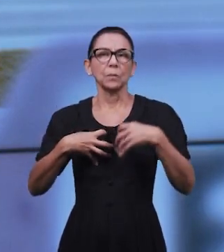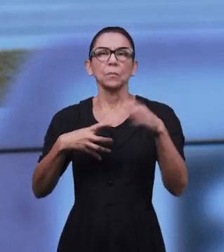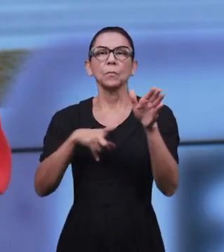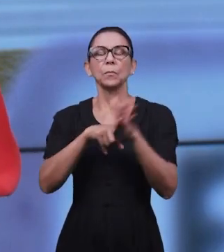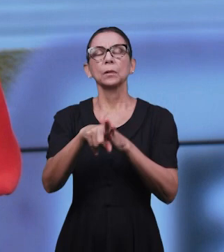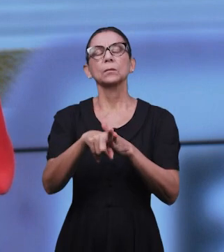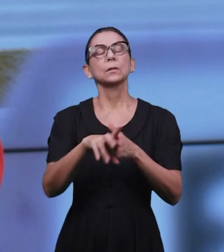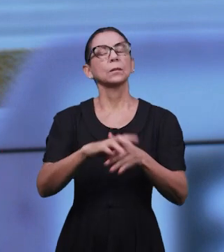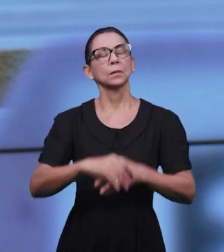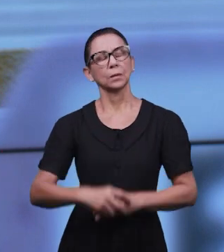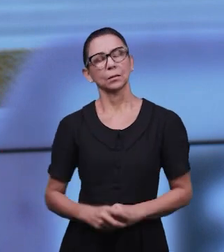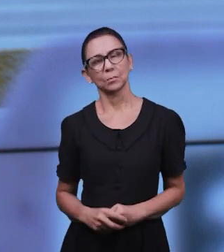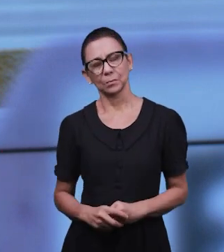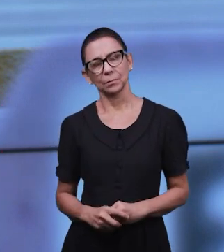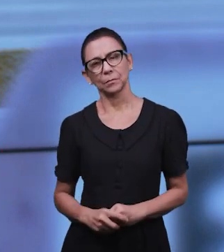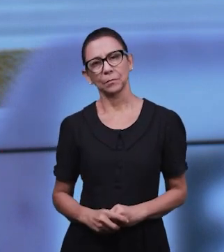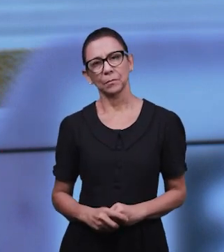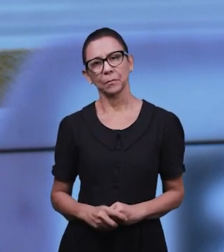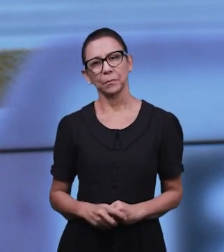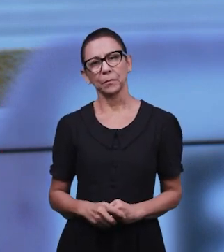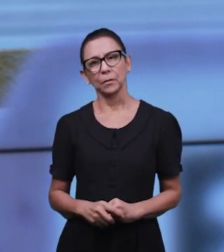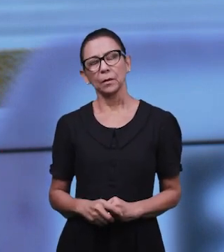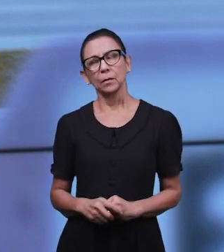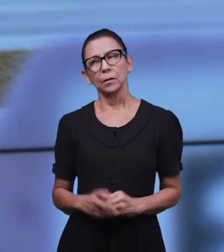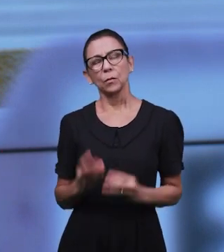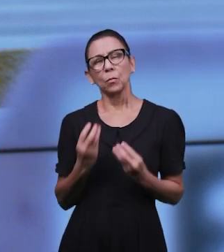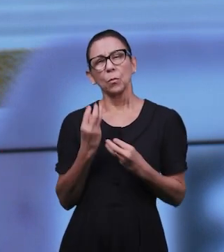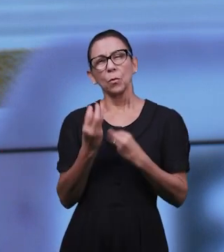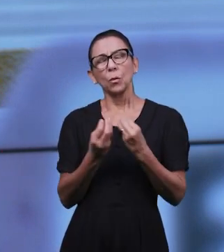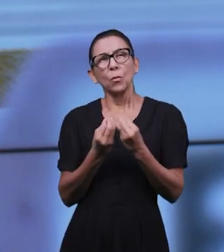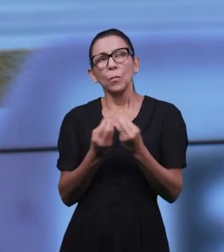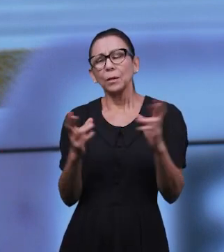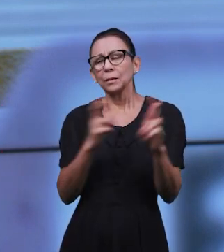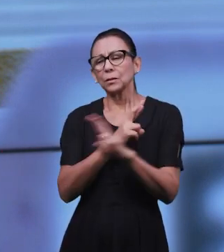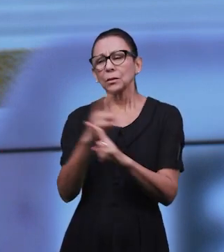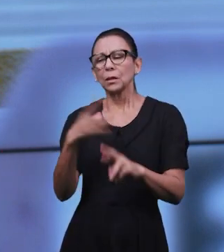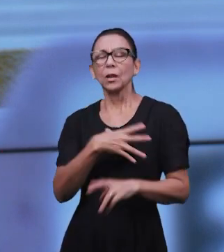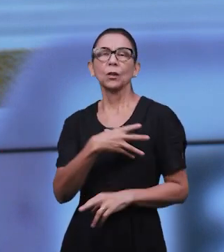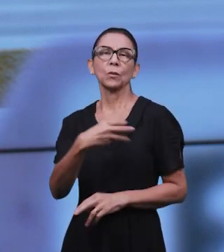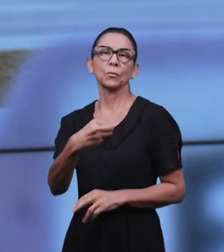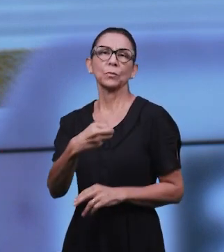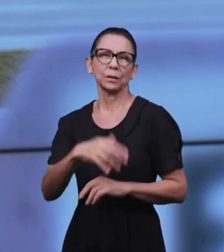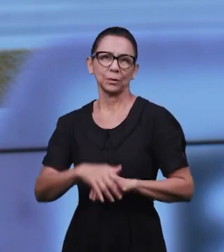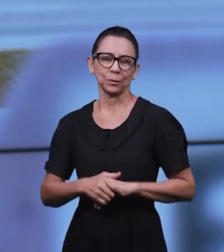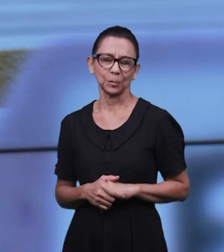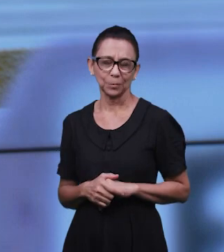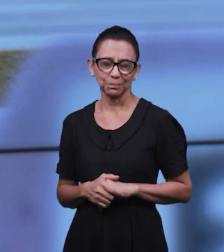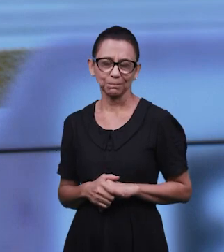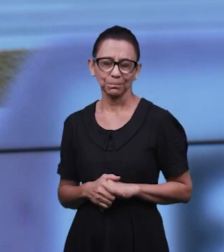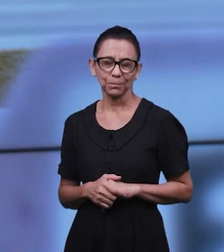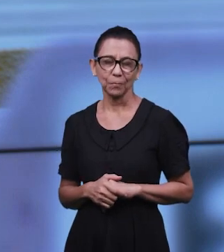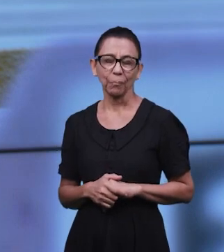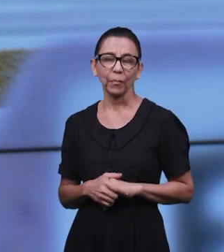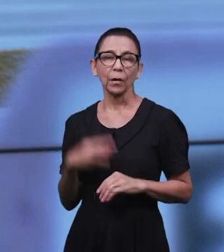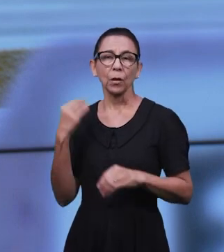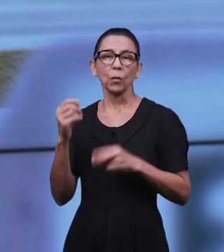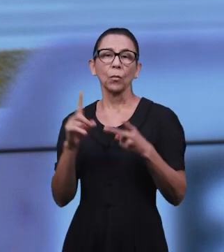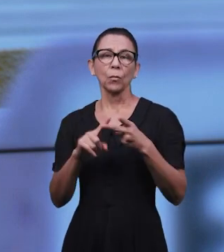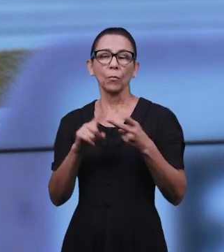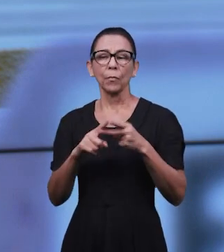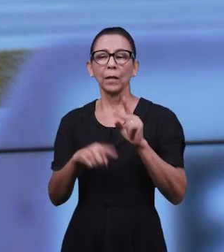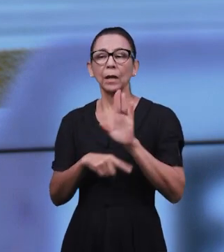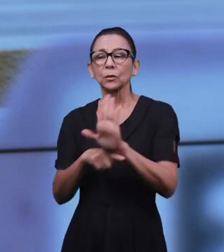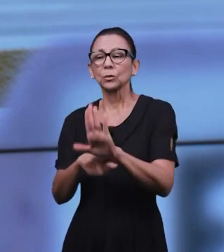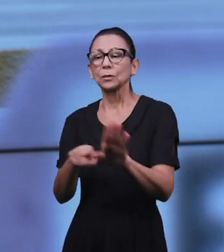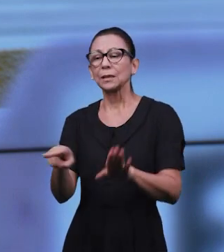que nos assiste: como lidar com os sentimentos dos nossos filhos? Como ajudá-los a entender os seus